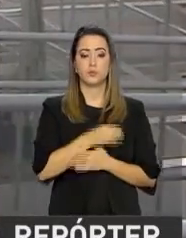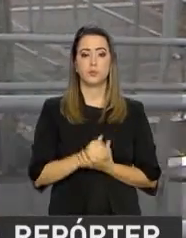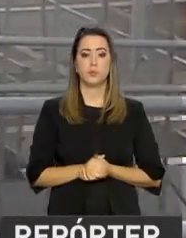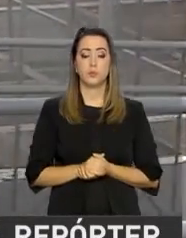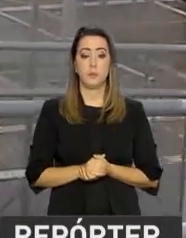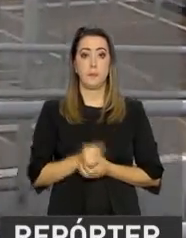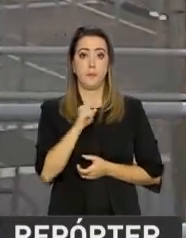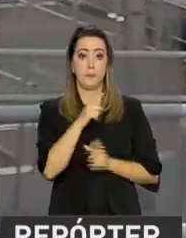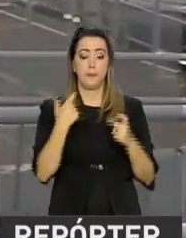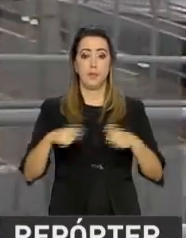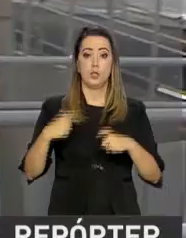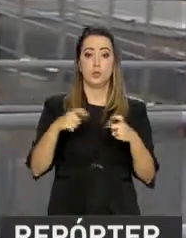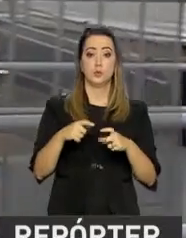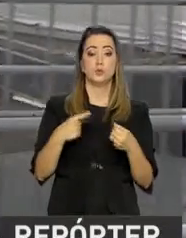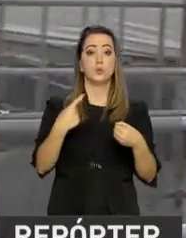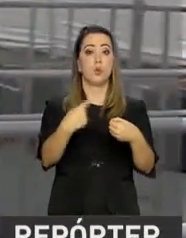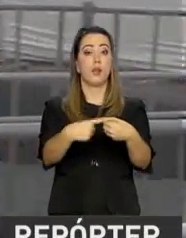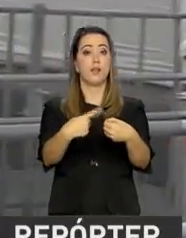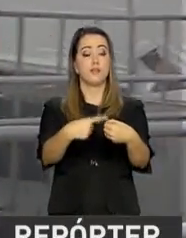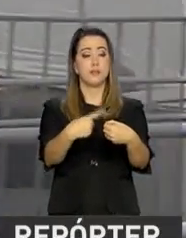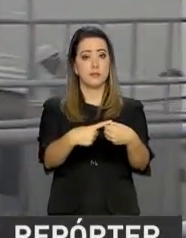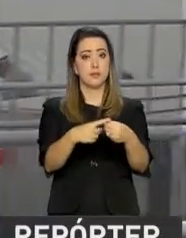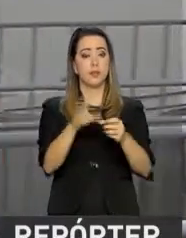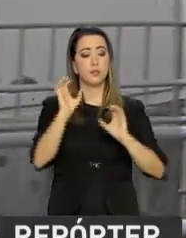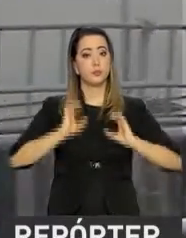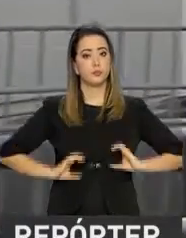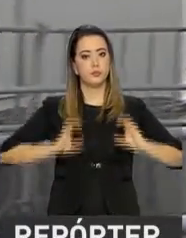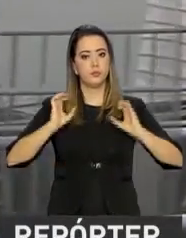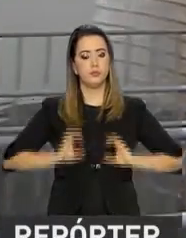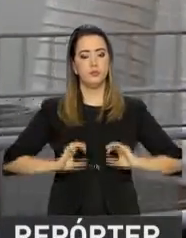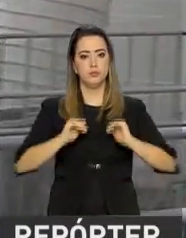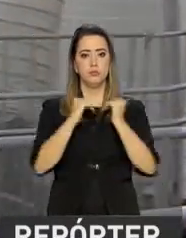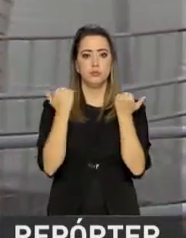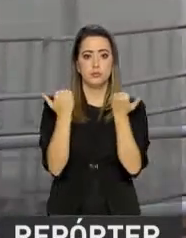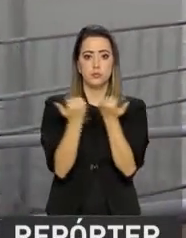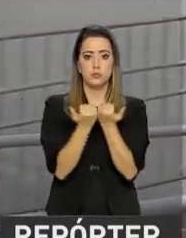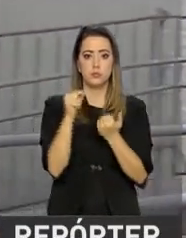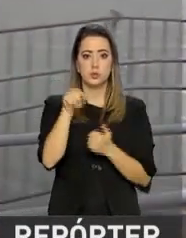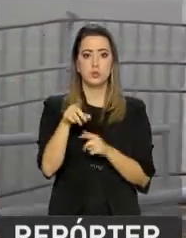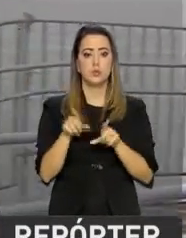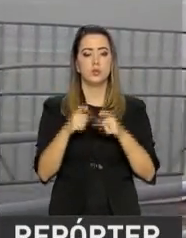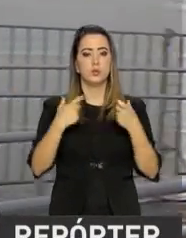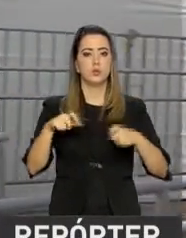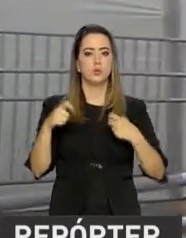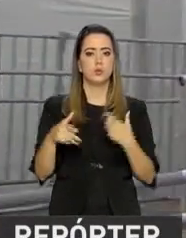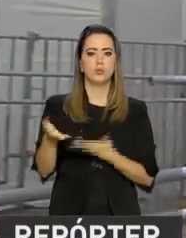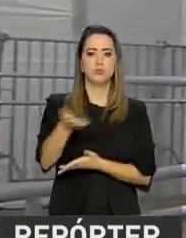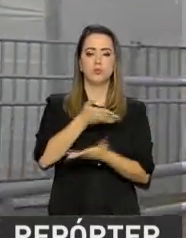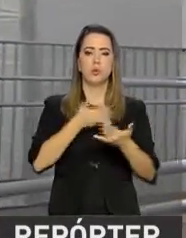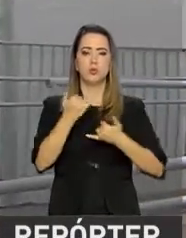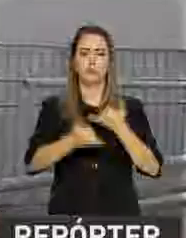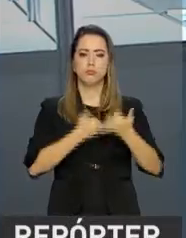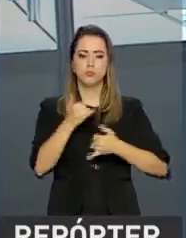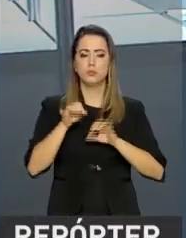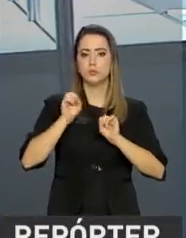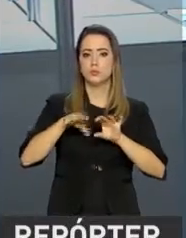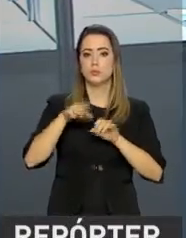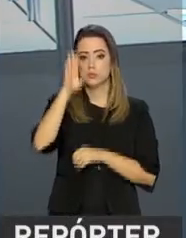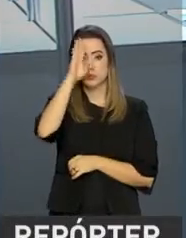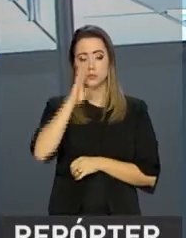espaços do fórum será a vila cidadã o estádio mané garrincha vai ser o local para ações de entretenimento e educação